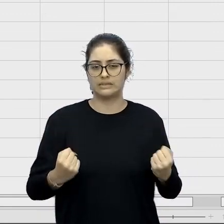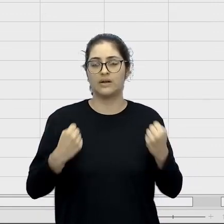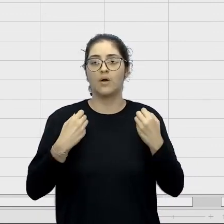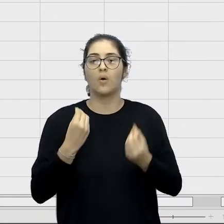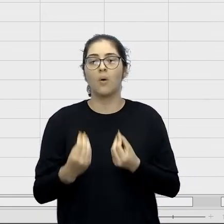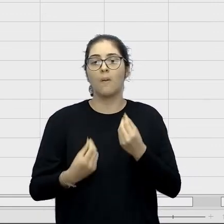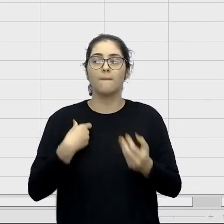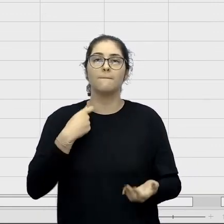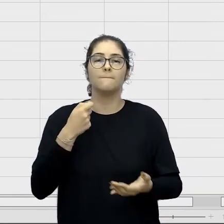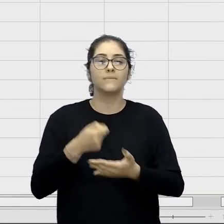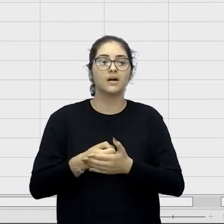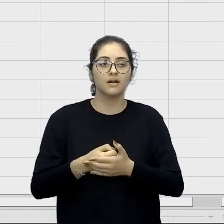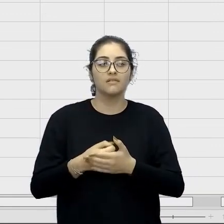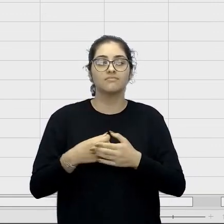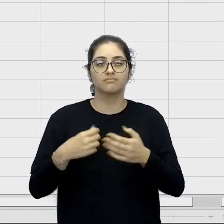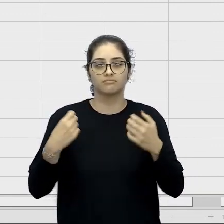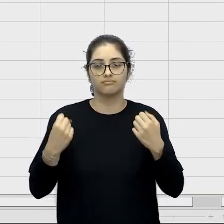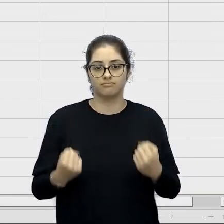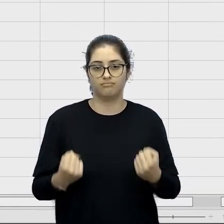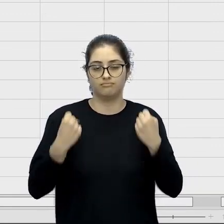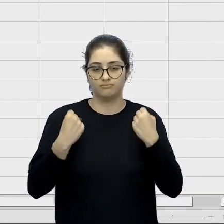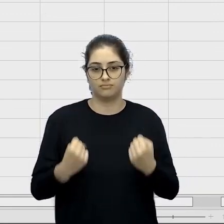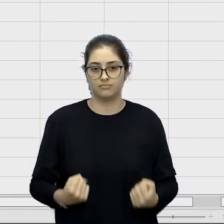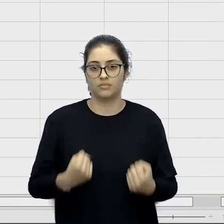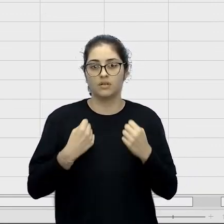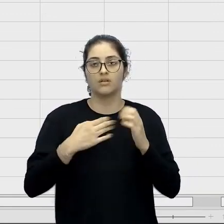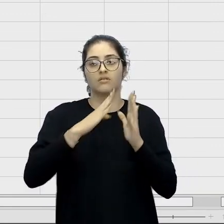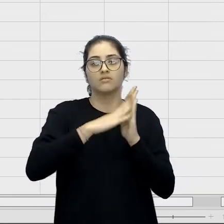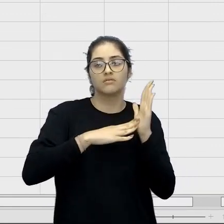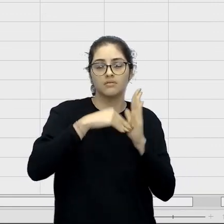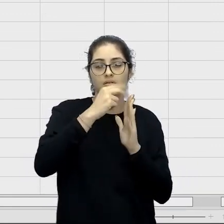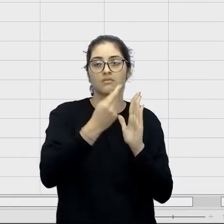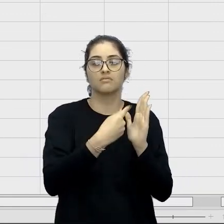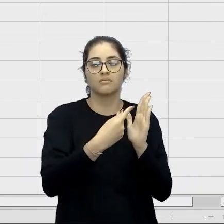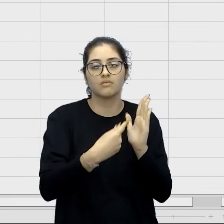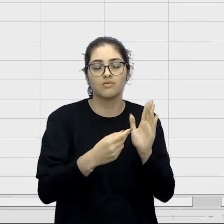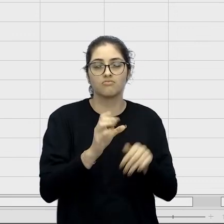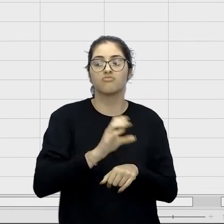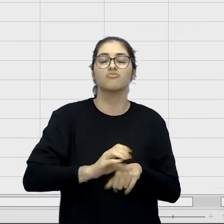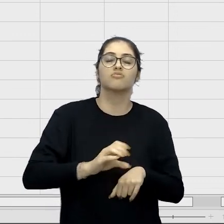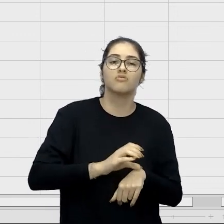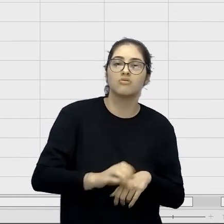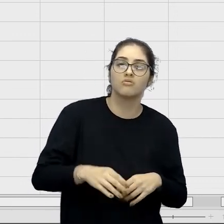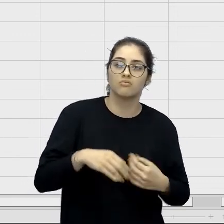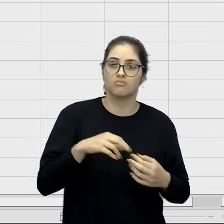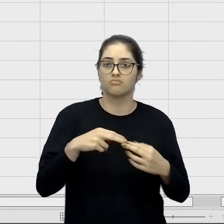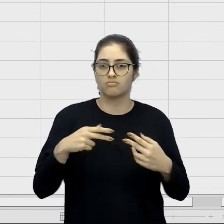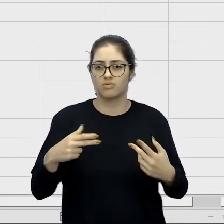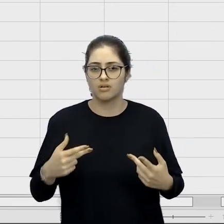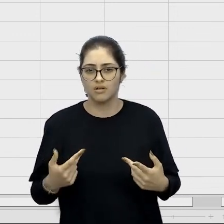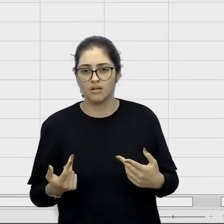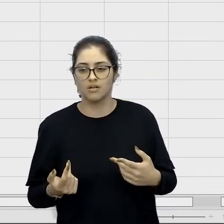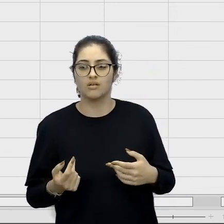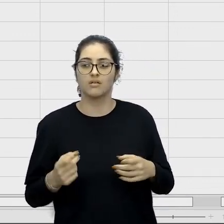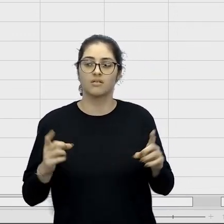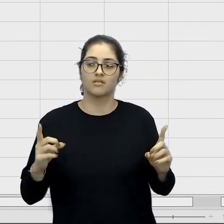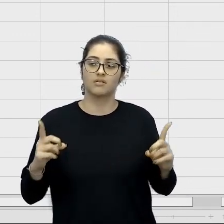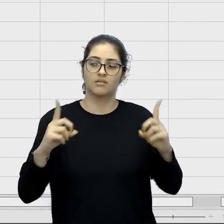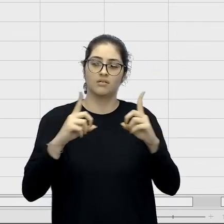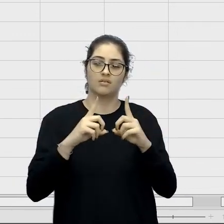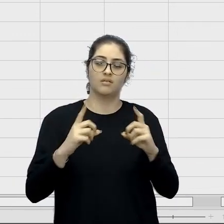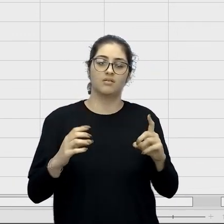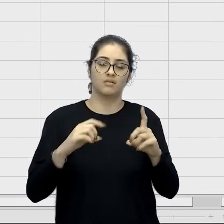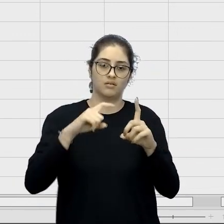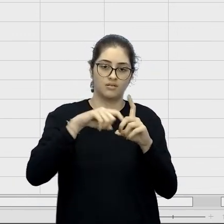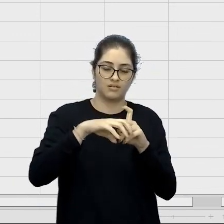essa academia aí durante... Um curso de desenho, curso de pintura. Um influenciador, um blogueiro, um TikToker, de qualquer coisa, né? Exato,